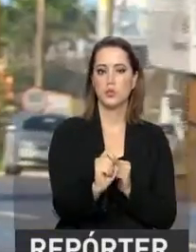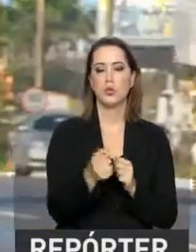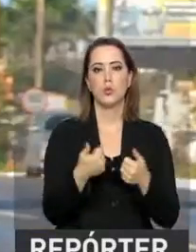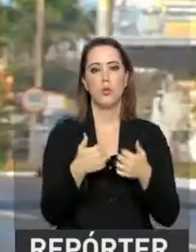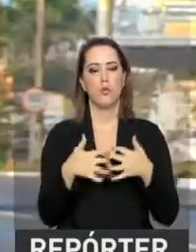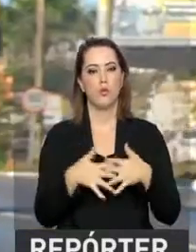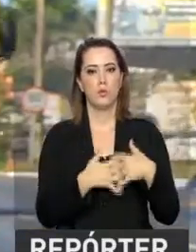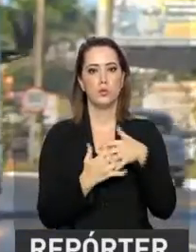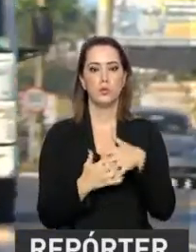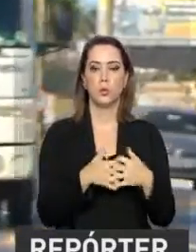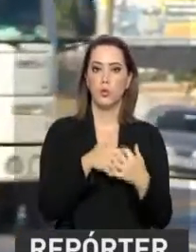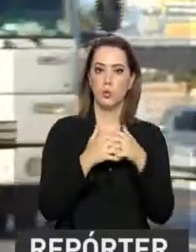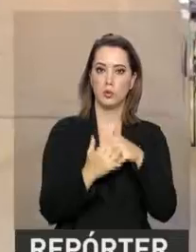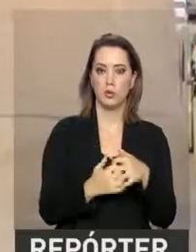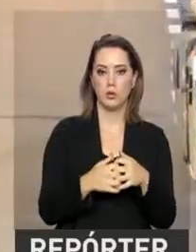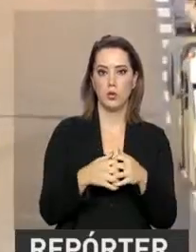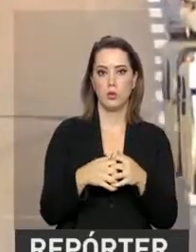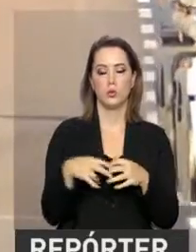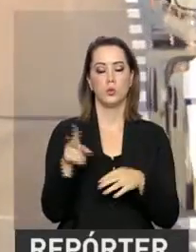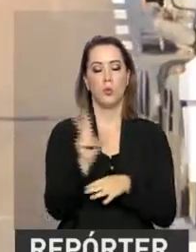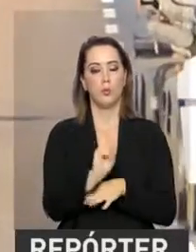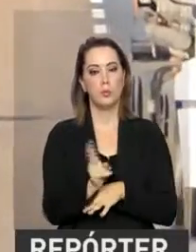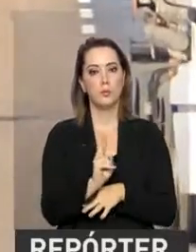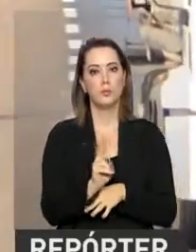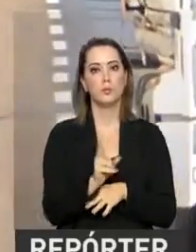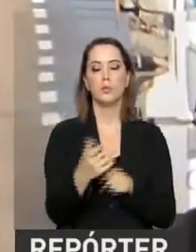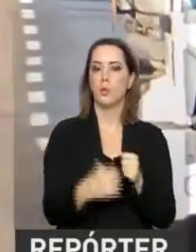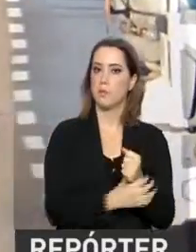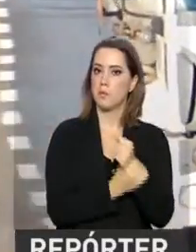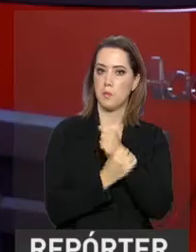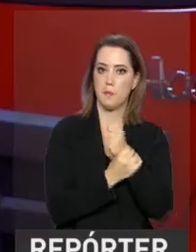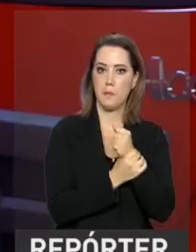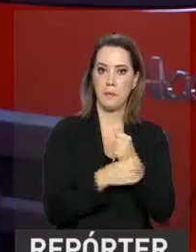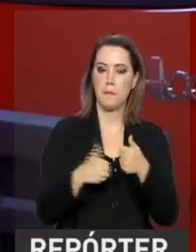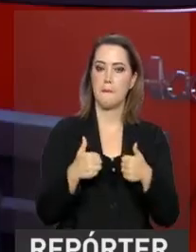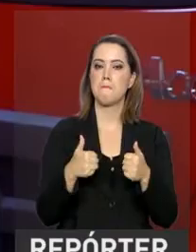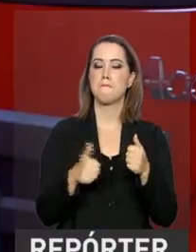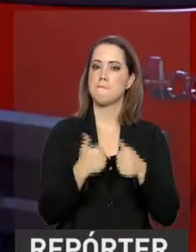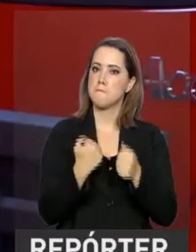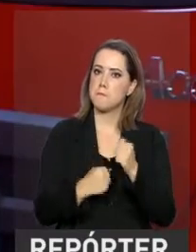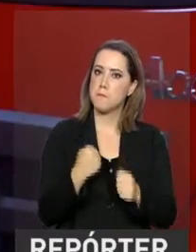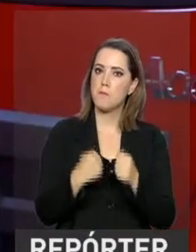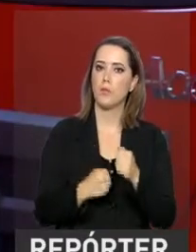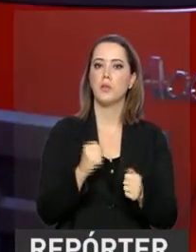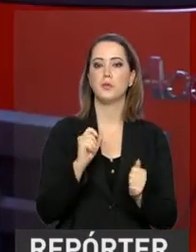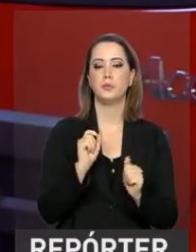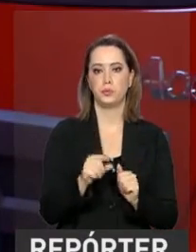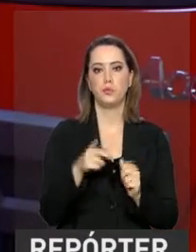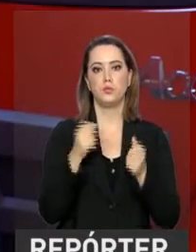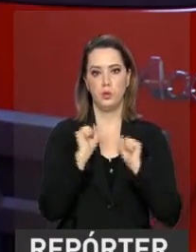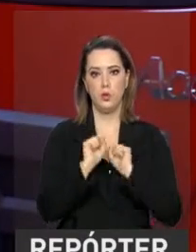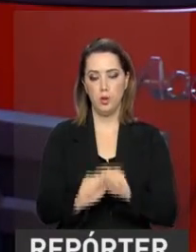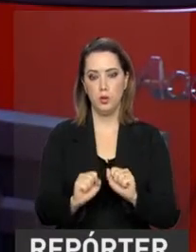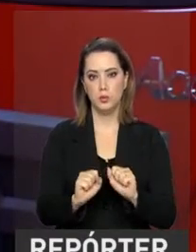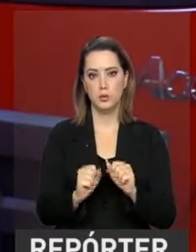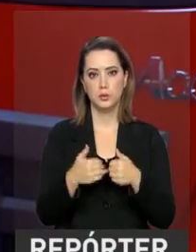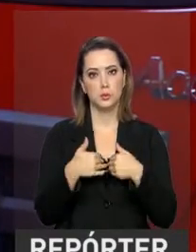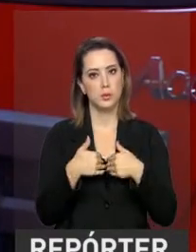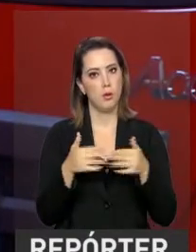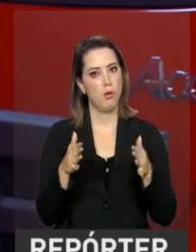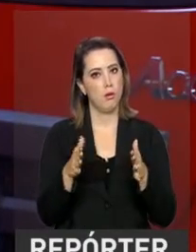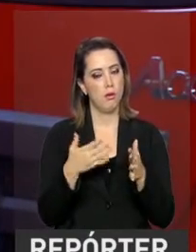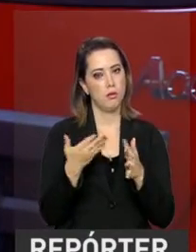sistemas de rastreamento novos seguro do bem e seguro prestamista o noboru que agora eles podem usar aumentar o número de parcelas